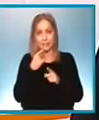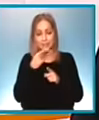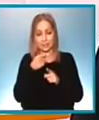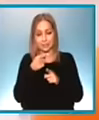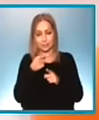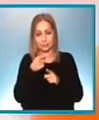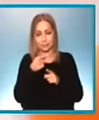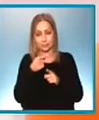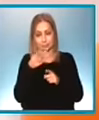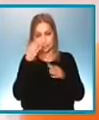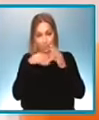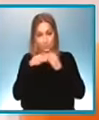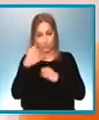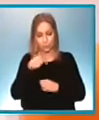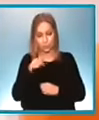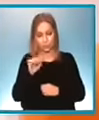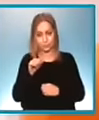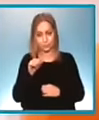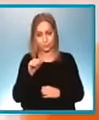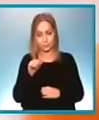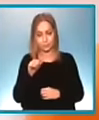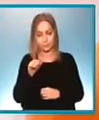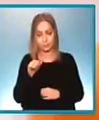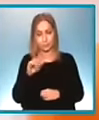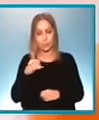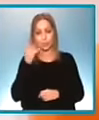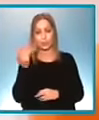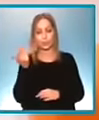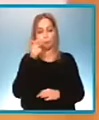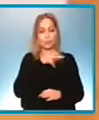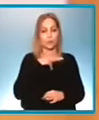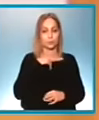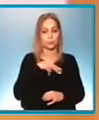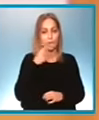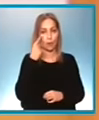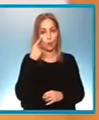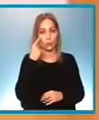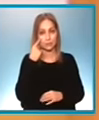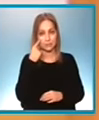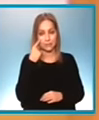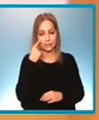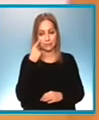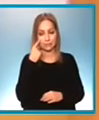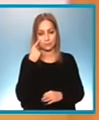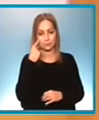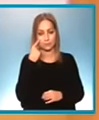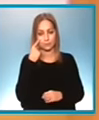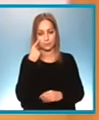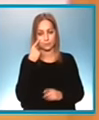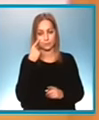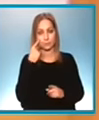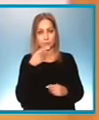Porque foi assim. Autodidata, aprendeu sozinha. Autodidata, sim. E depois veio a Portugal para tentar conhecer de perto onde o fado